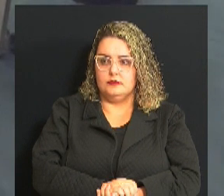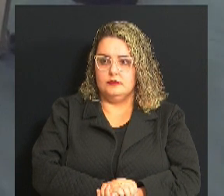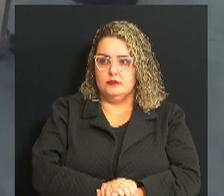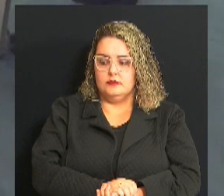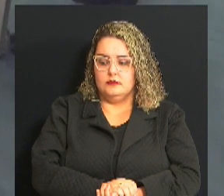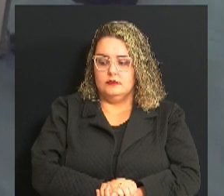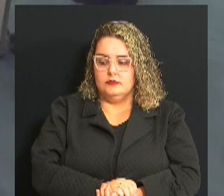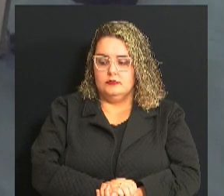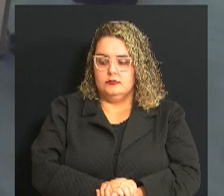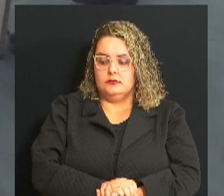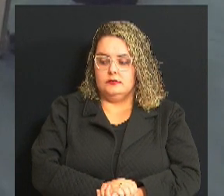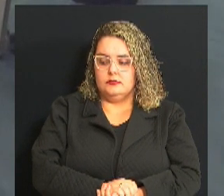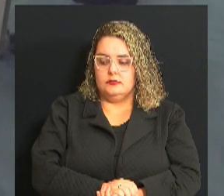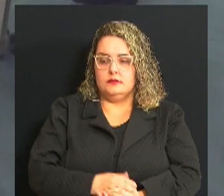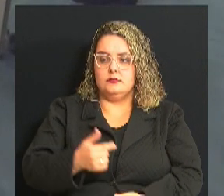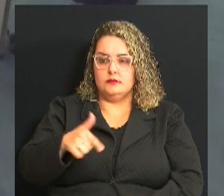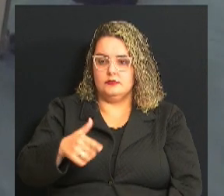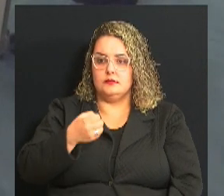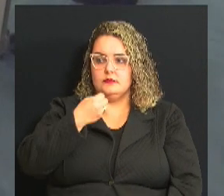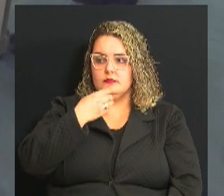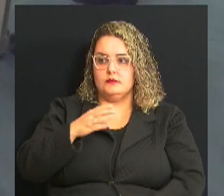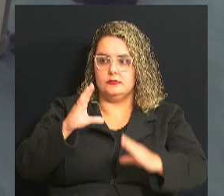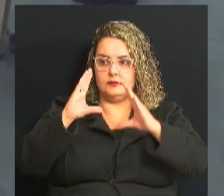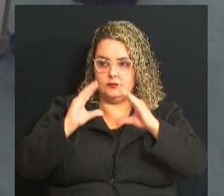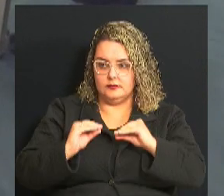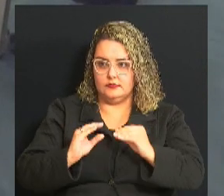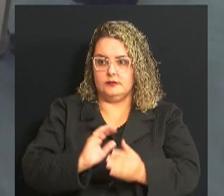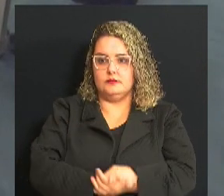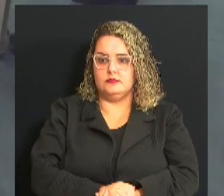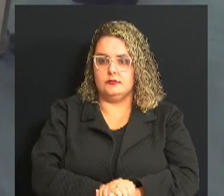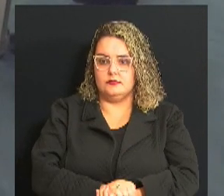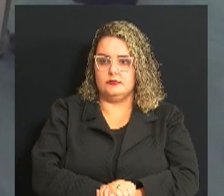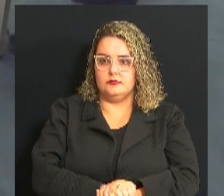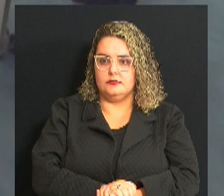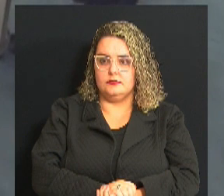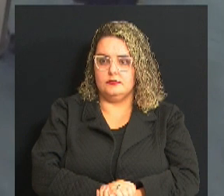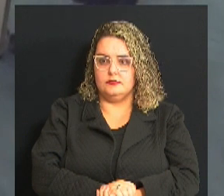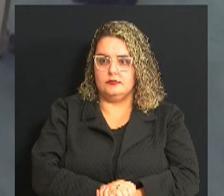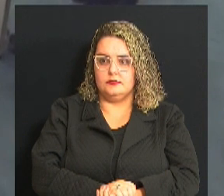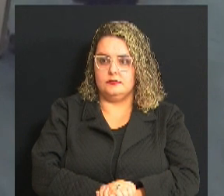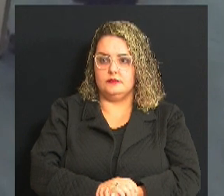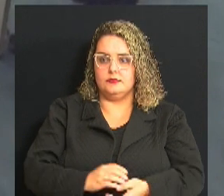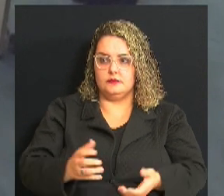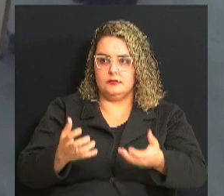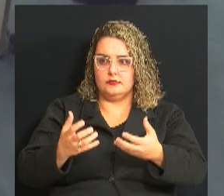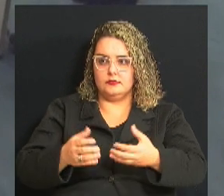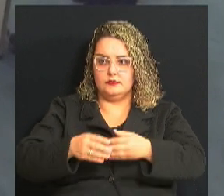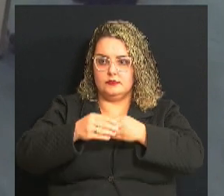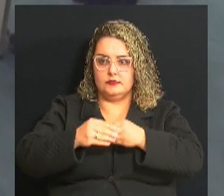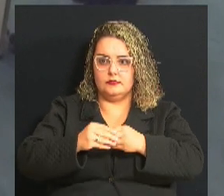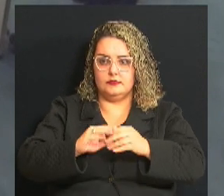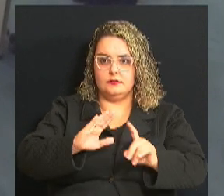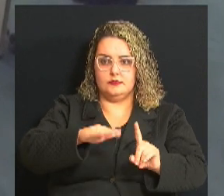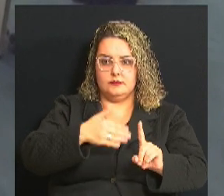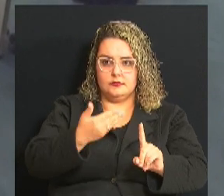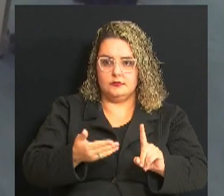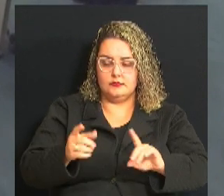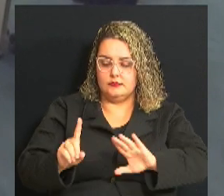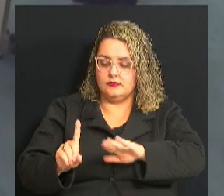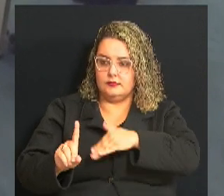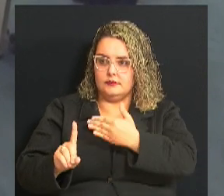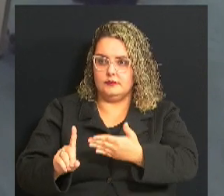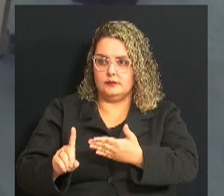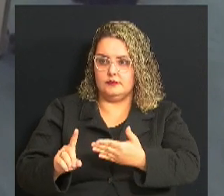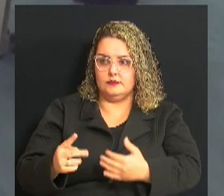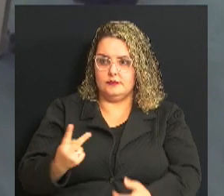Mais uma vez, boa noite. Quero cumprimentar os nossos homenageados, né? Os